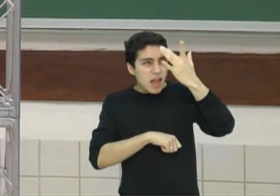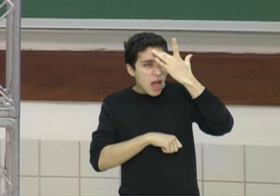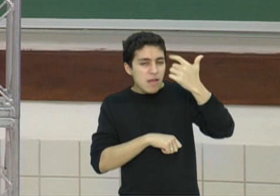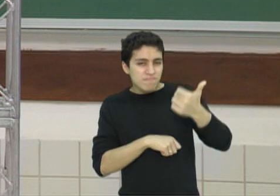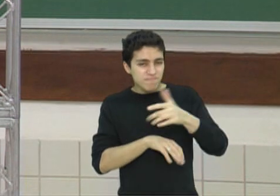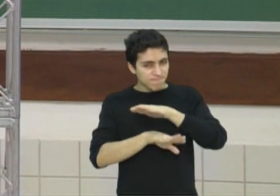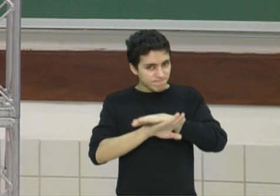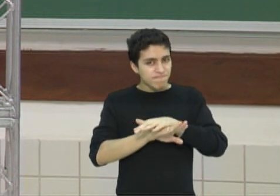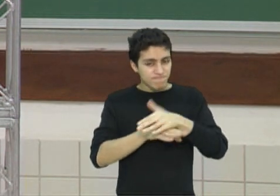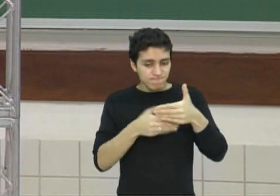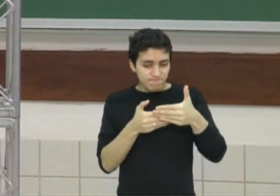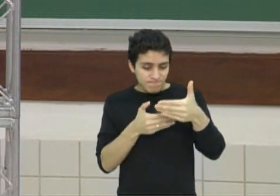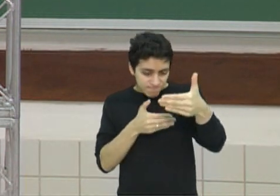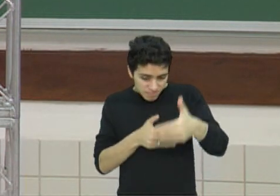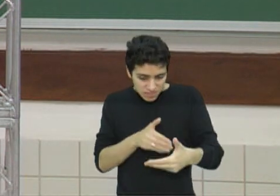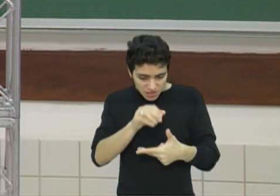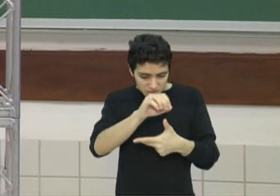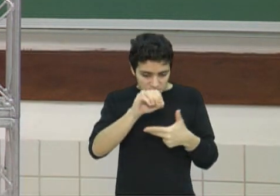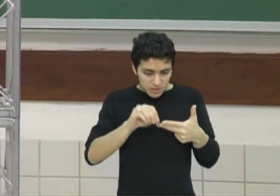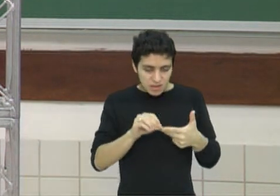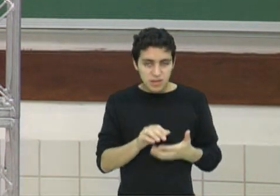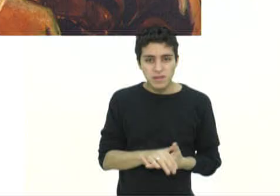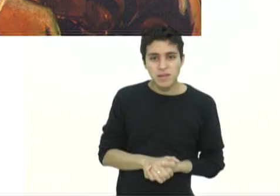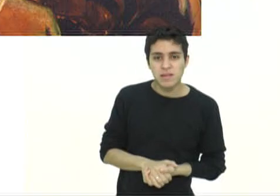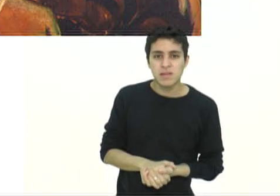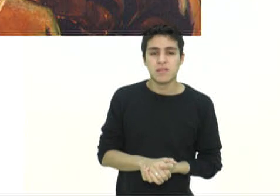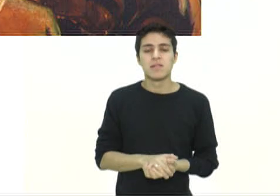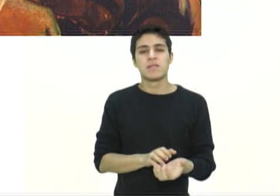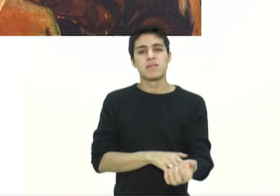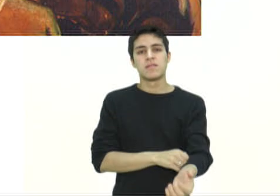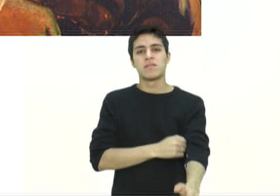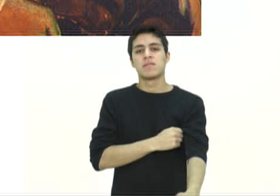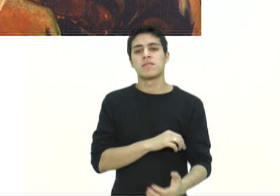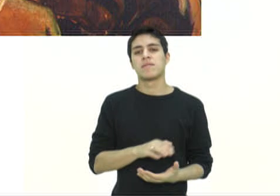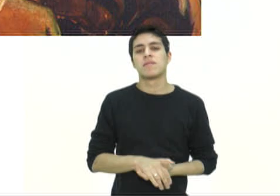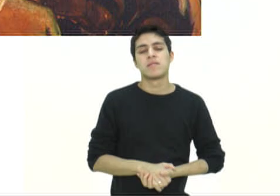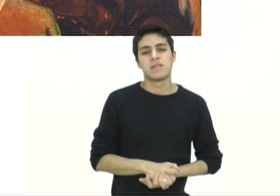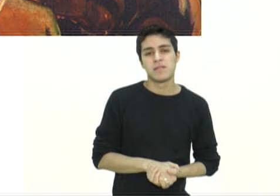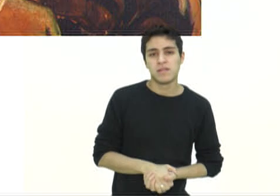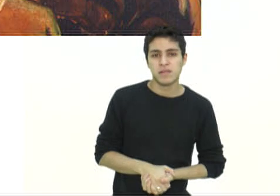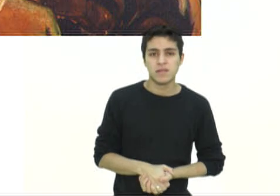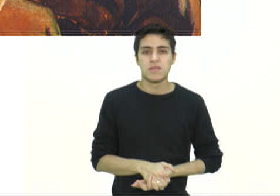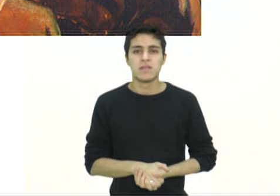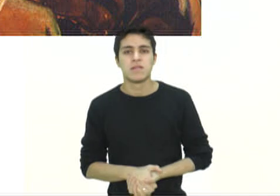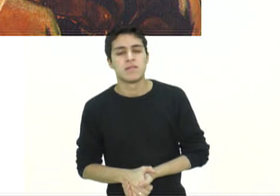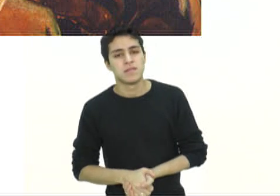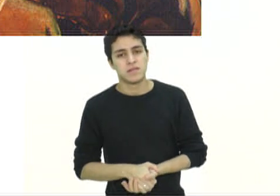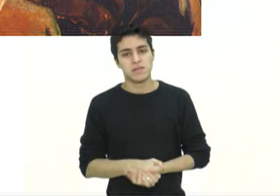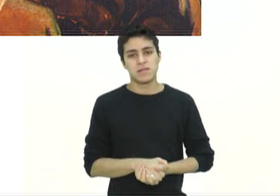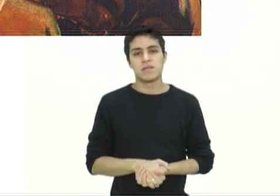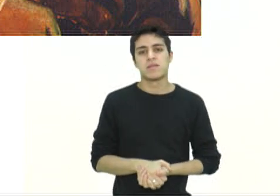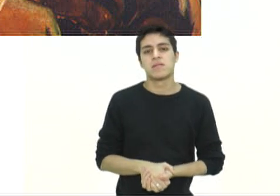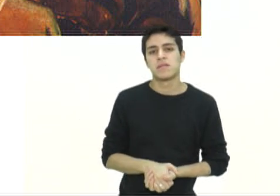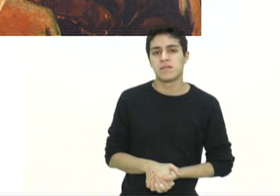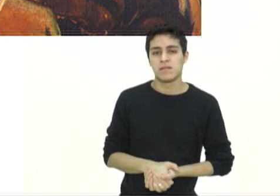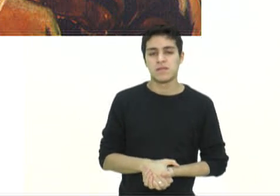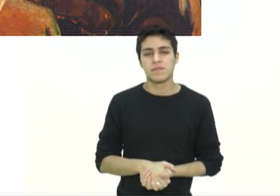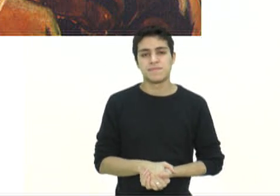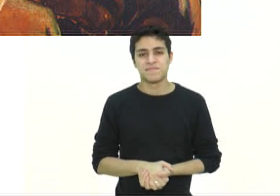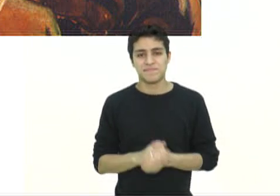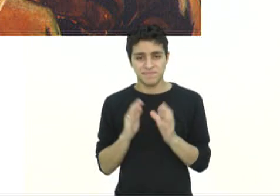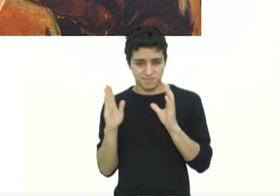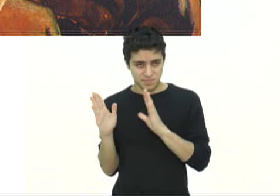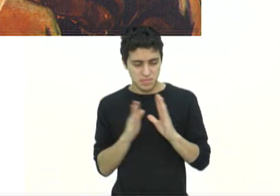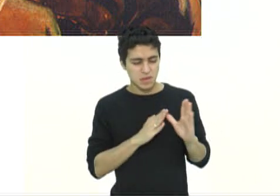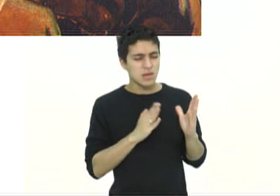vocês. Voltando, gente. Dentro desse pensamento que já